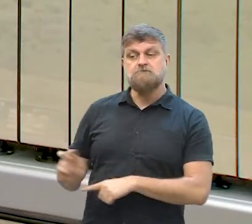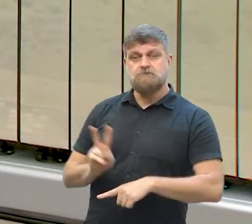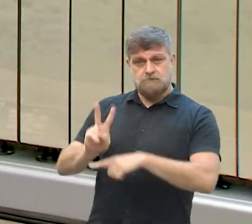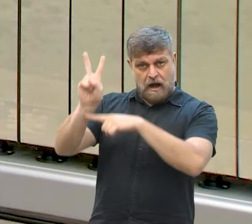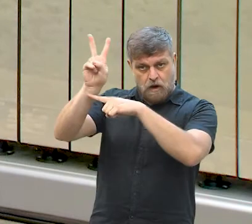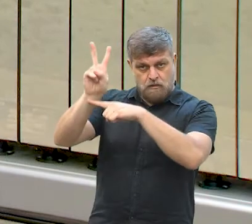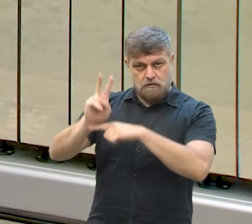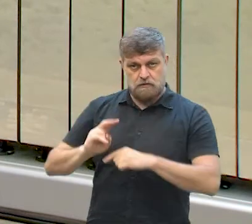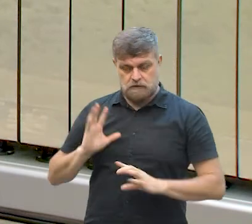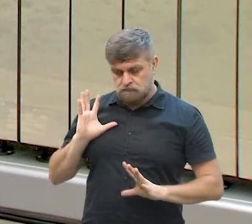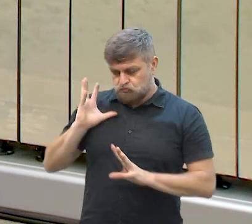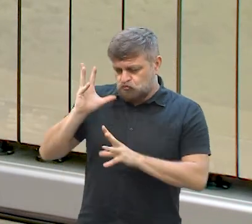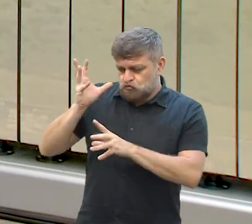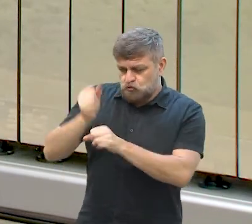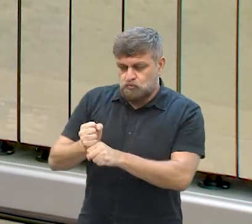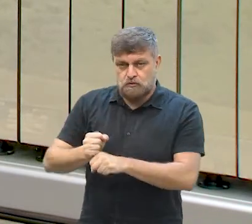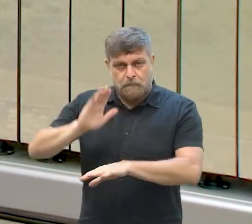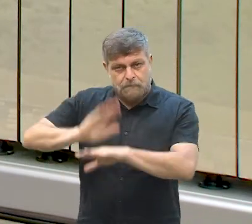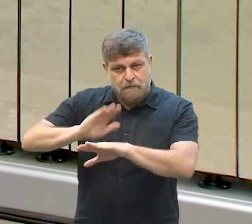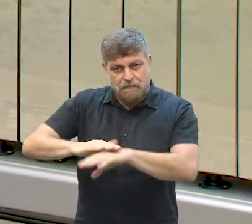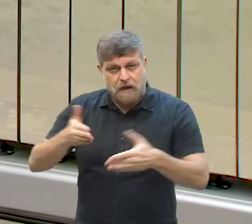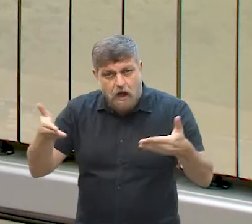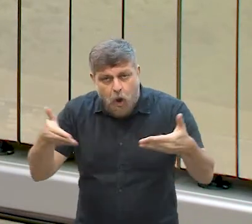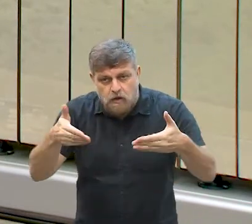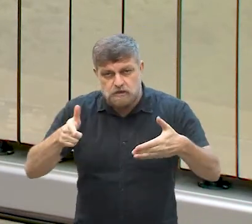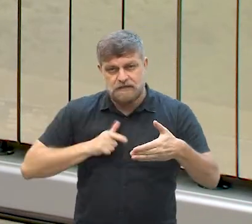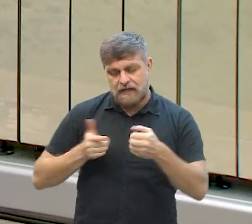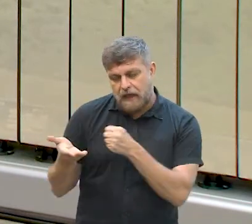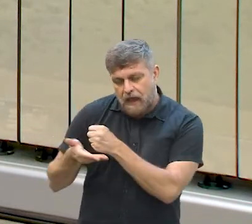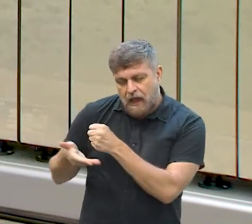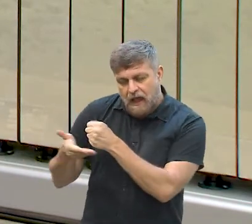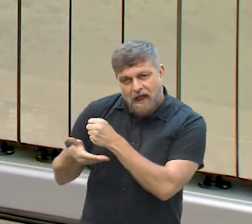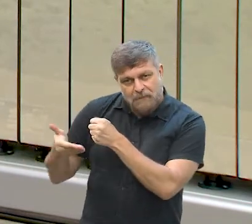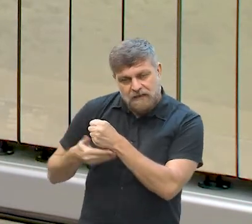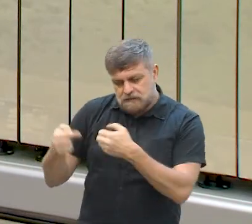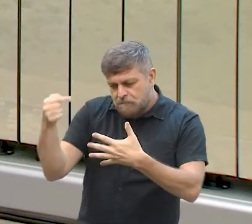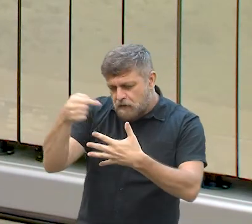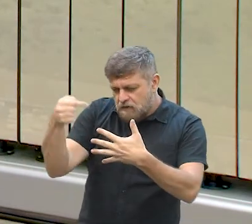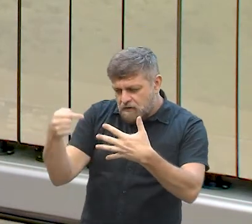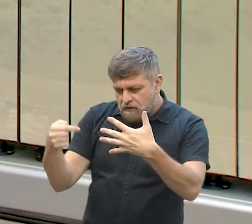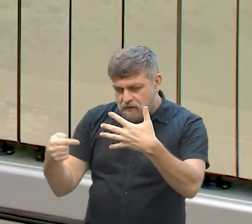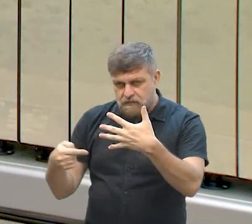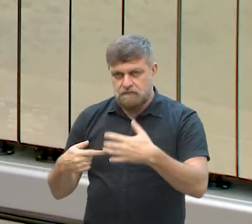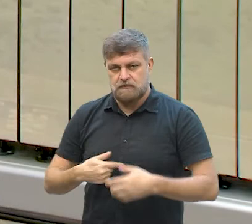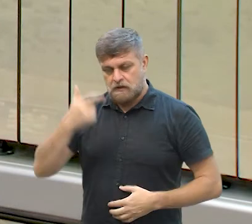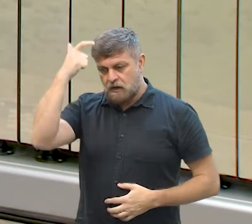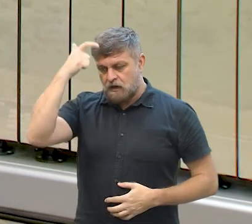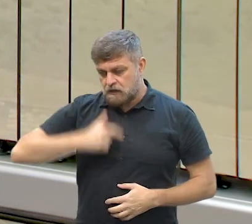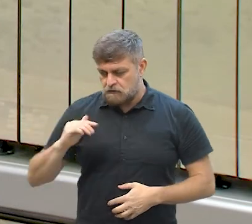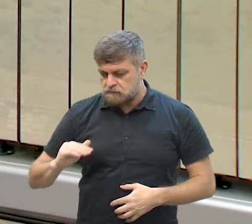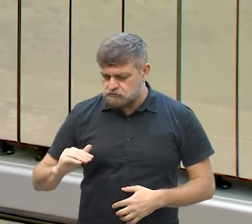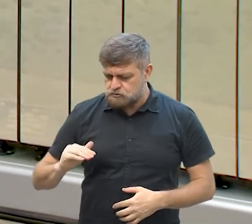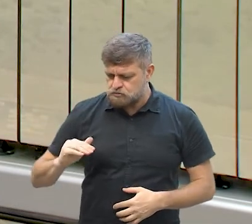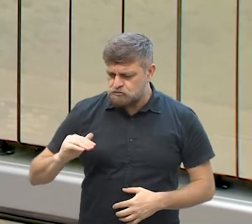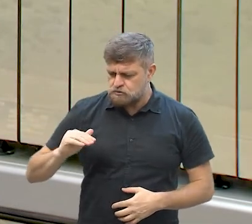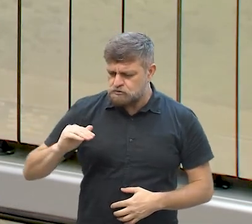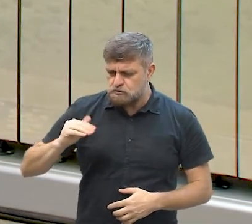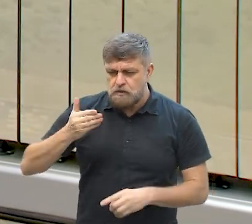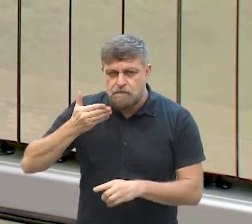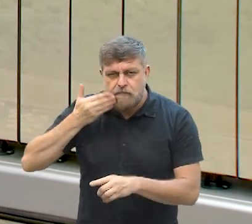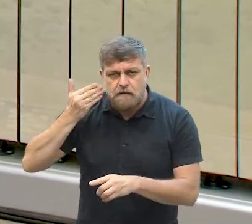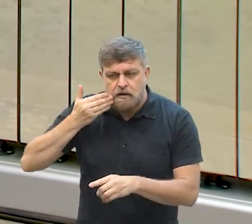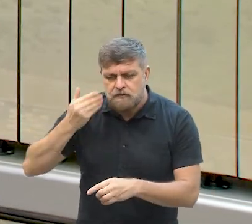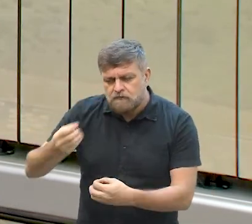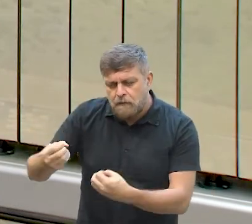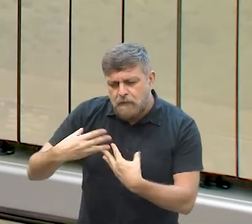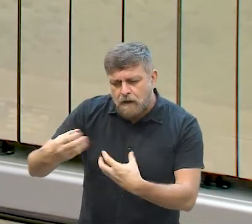meus valores principais. Então, tudo que eu faço hoje é baseado nesses valores, nesses princípios que a gente foi